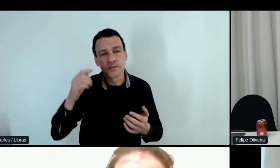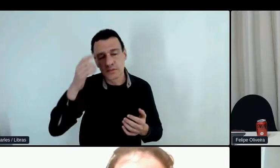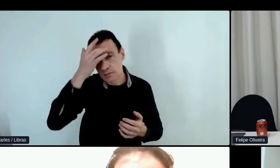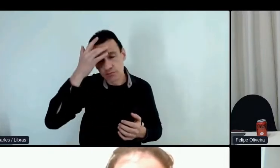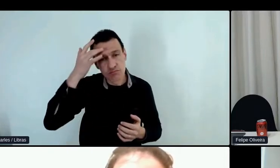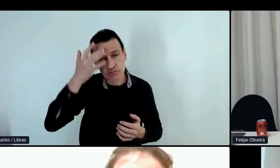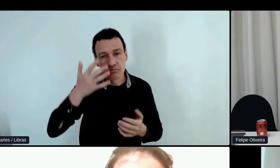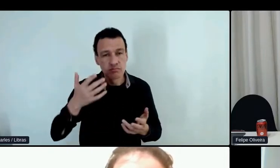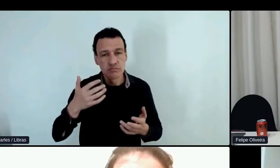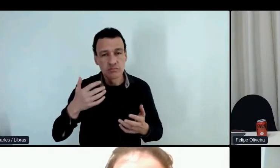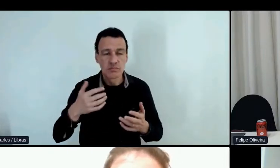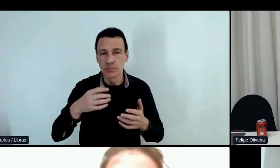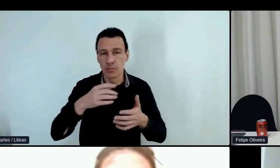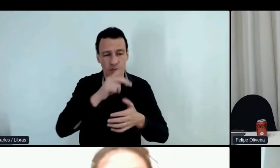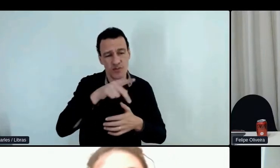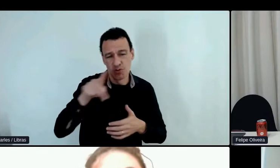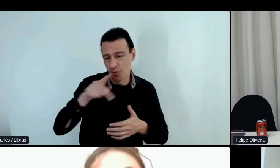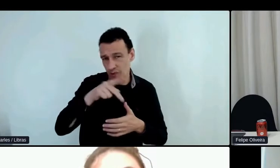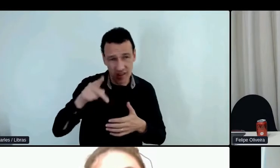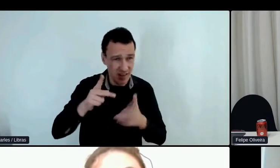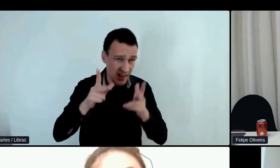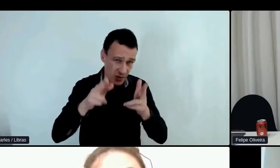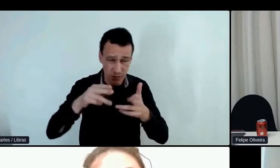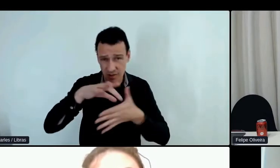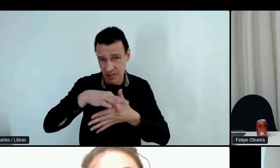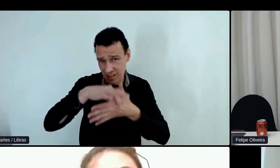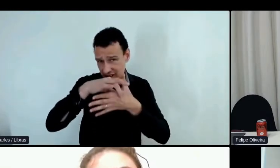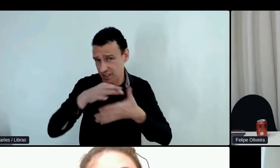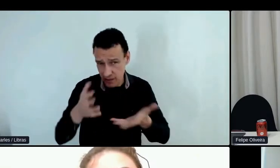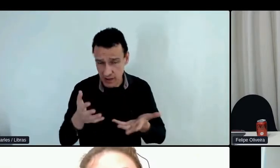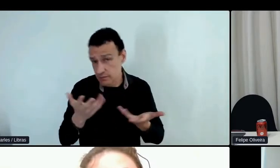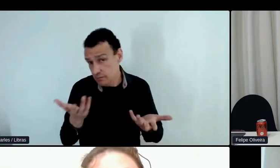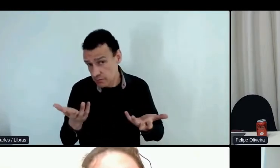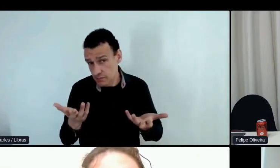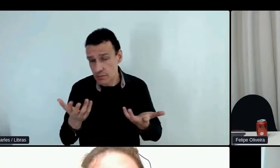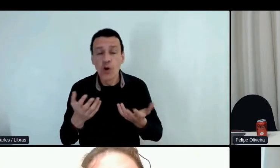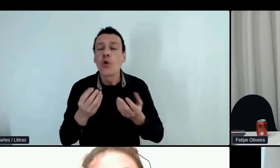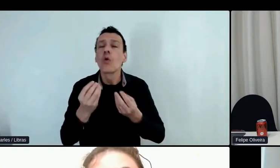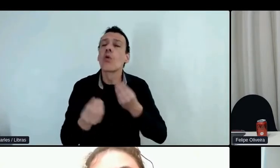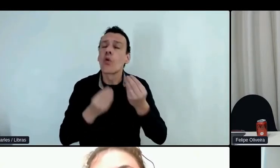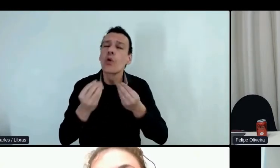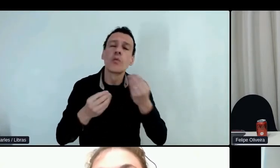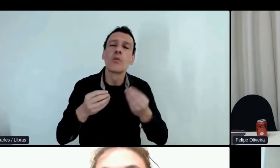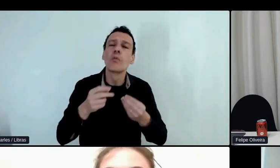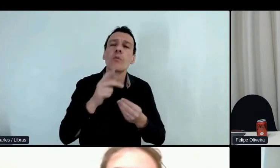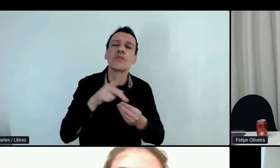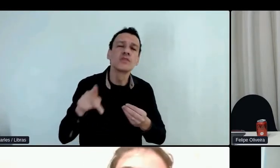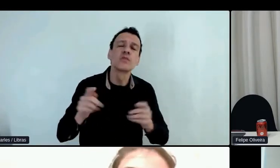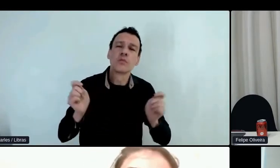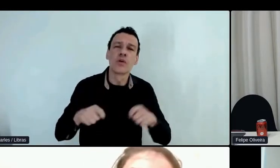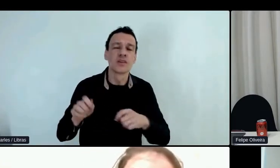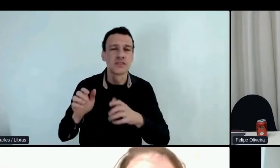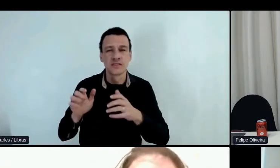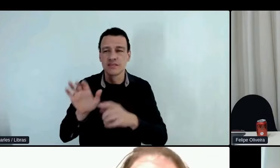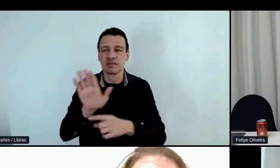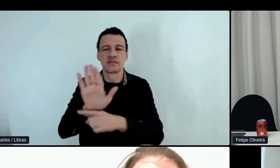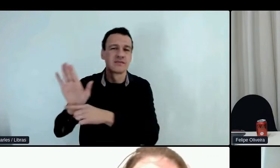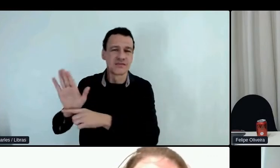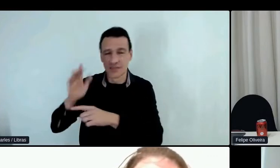pessoas se comportam de uma forma diferente nesse sentido, professores também? E como que você vê, por exemplo, a contribuição